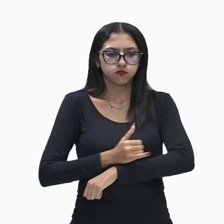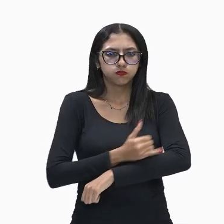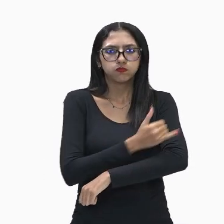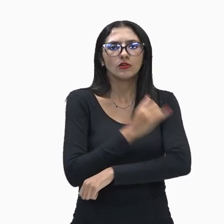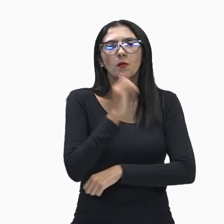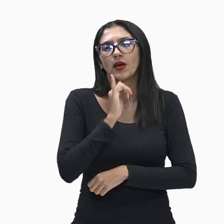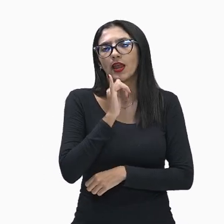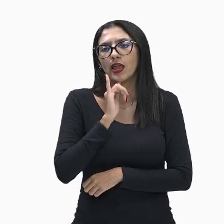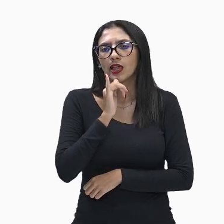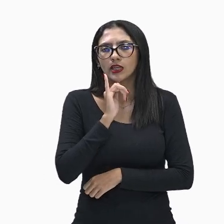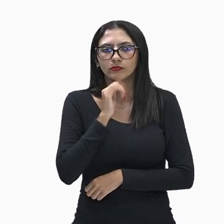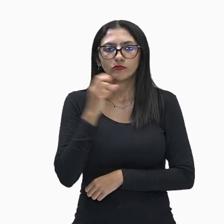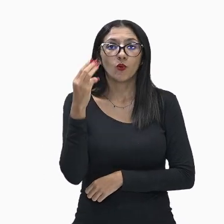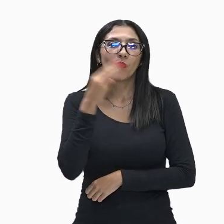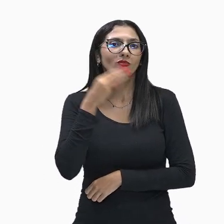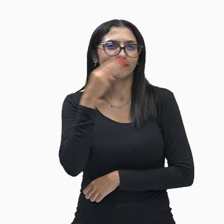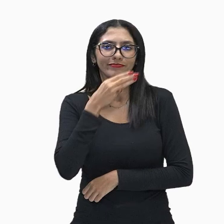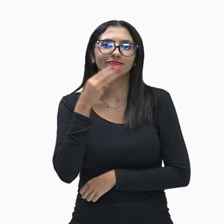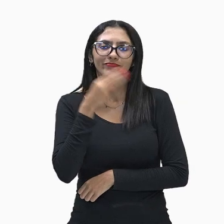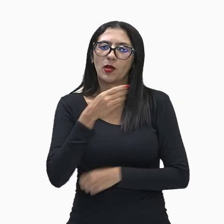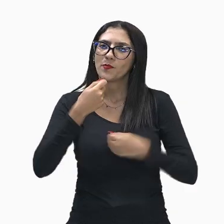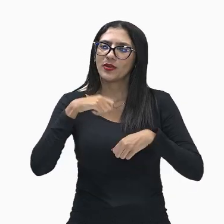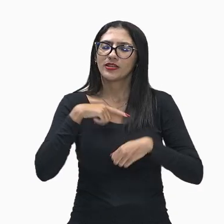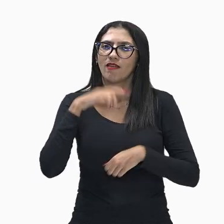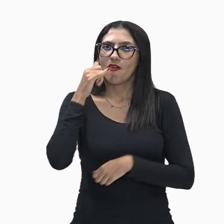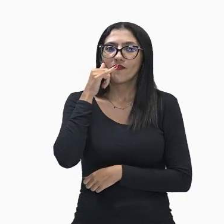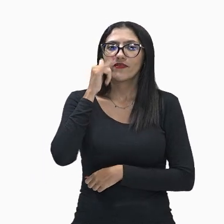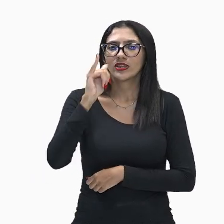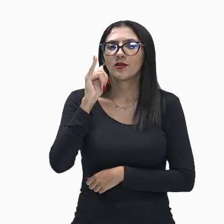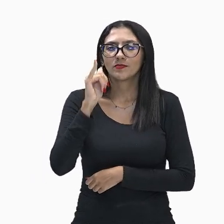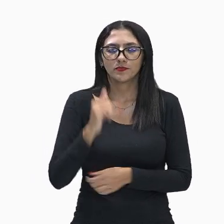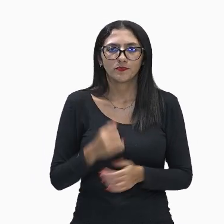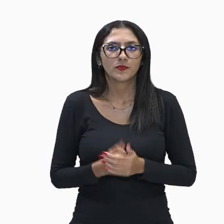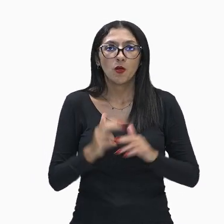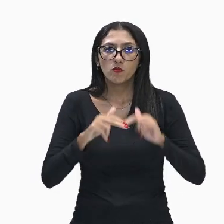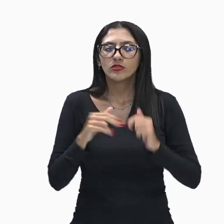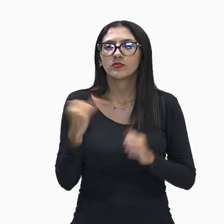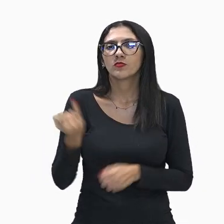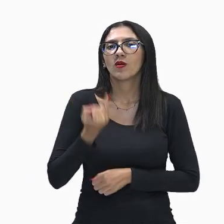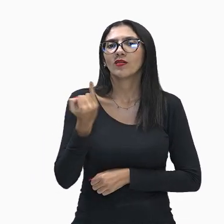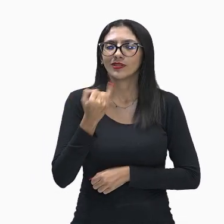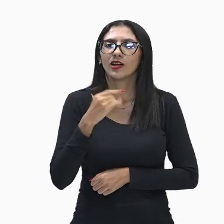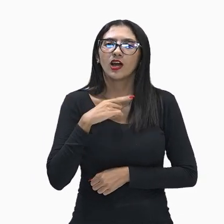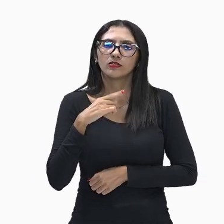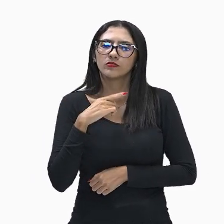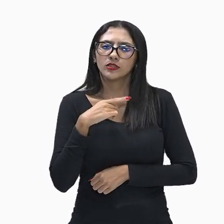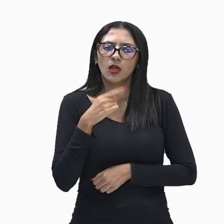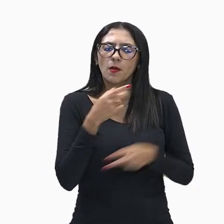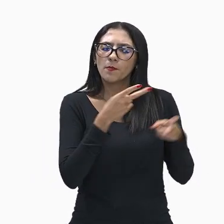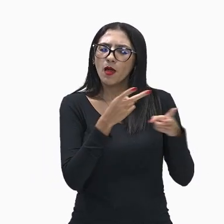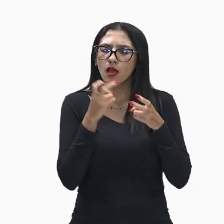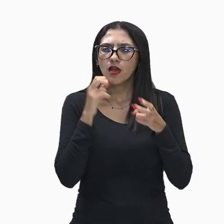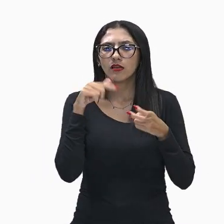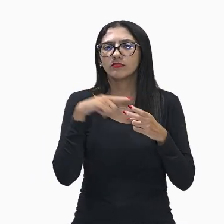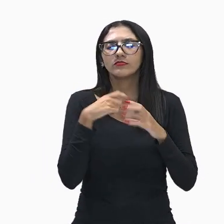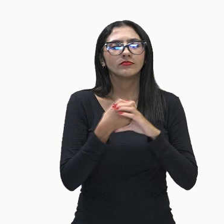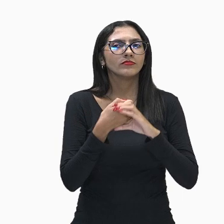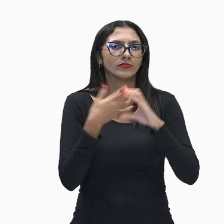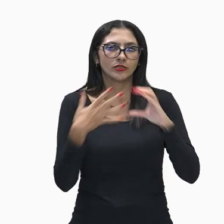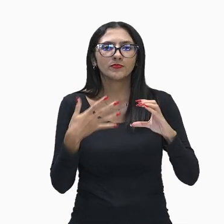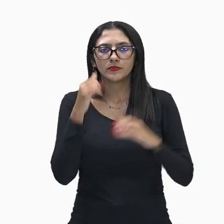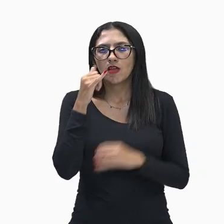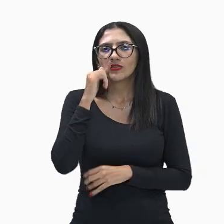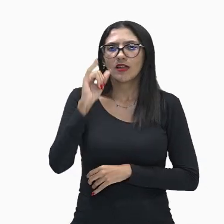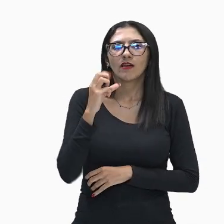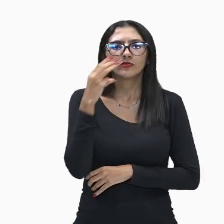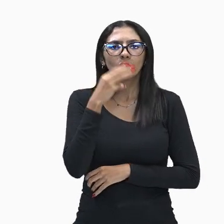como por exemplo os do Ok então é muito importante ter esse olhar para esse aspecto né evitar os